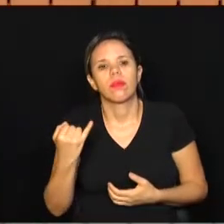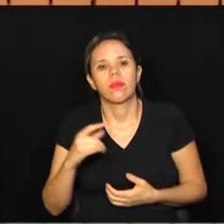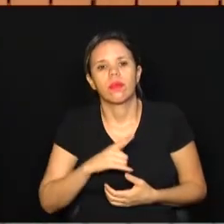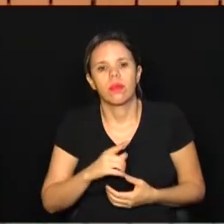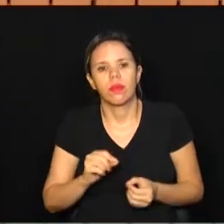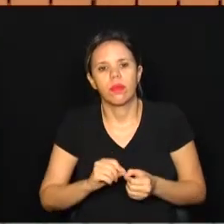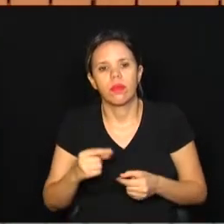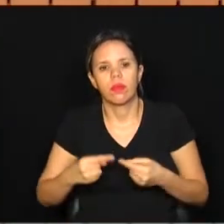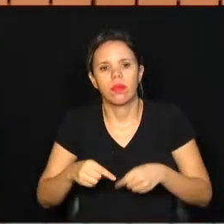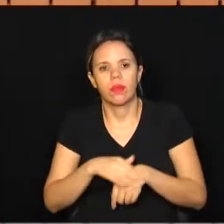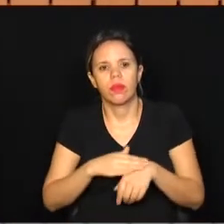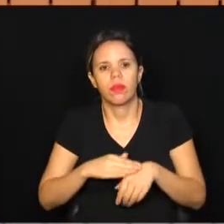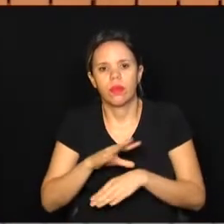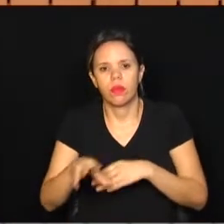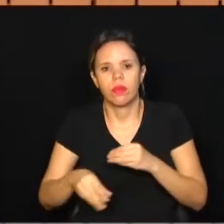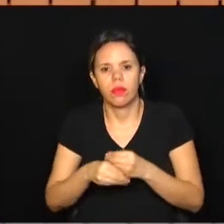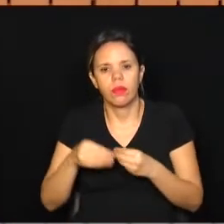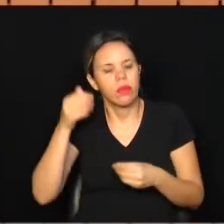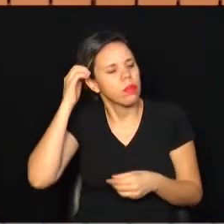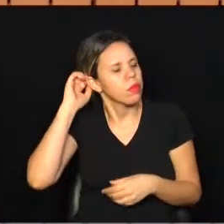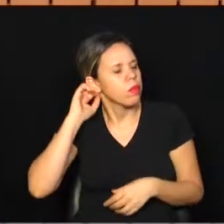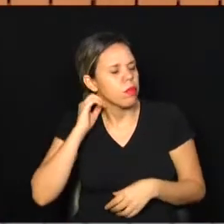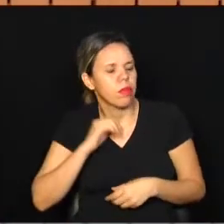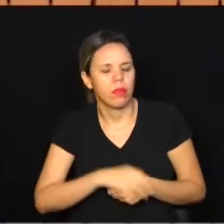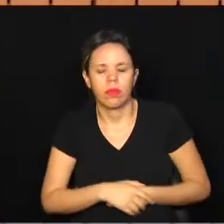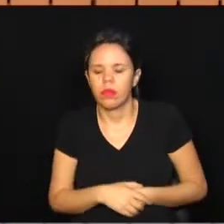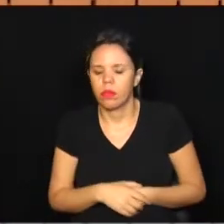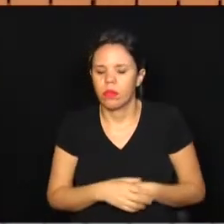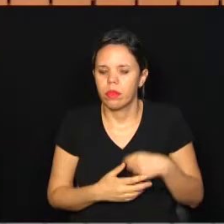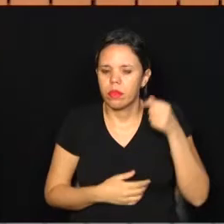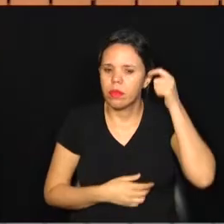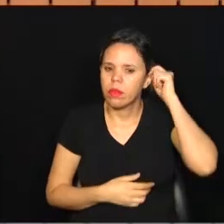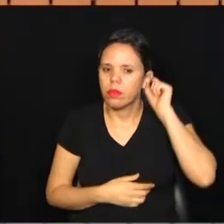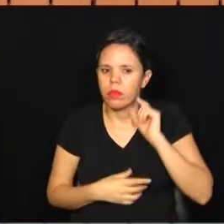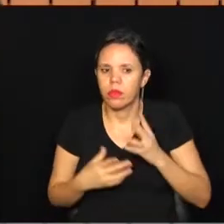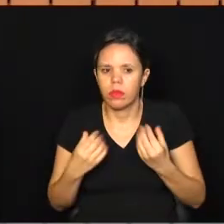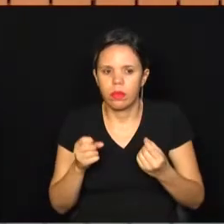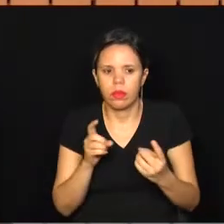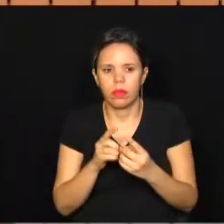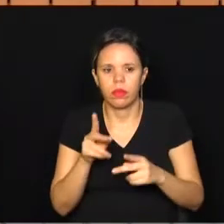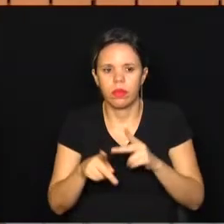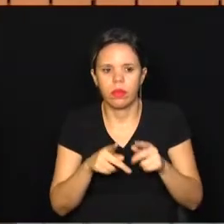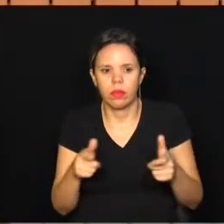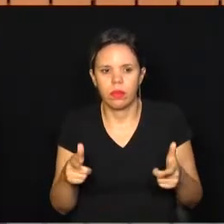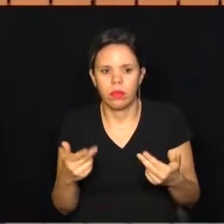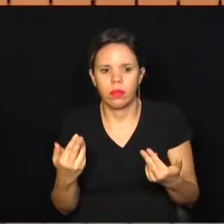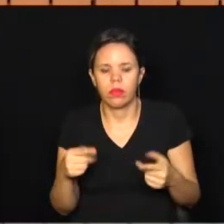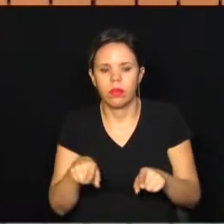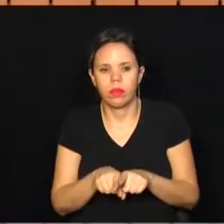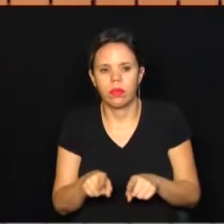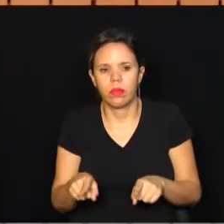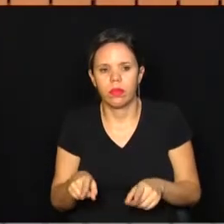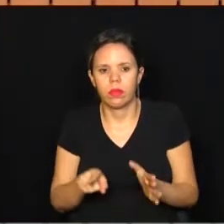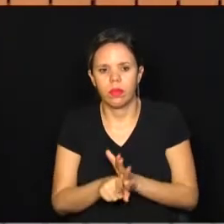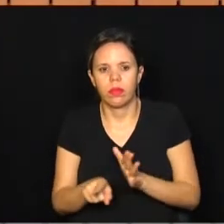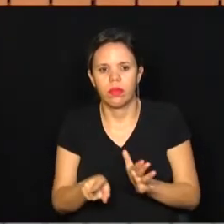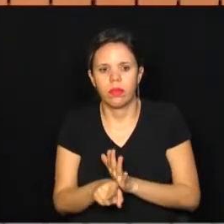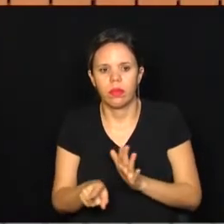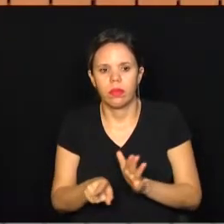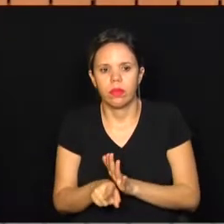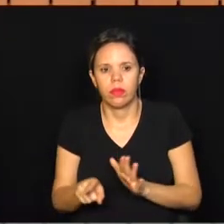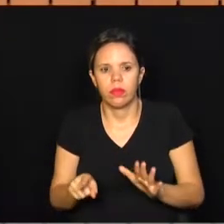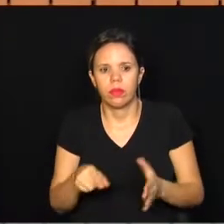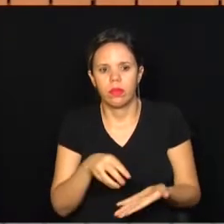fazer o debate e implementando políticas que atendam a necessidade do povo, como também tem aqui nas perguntas de